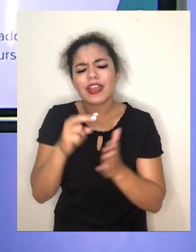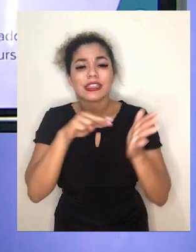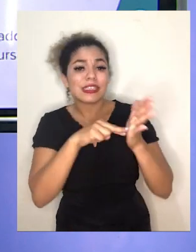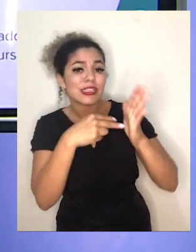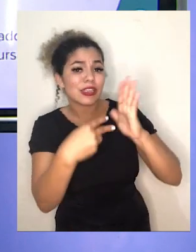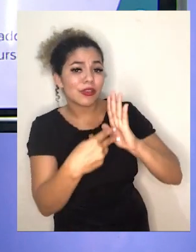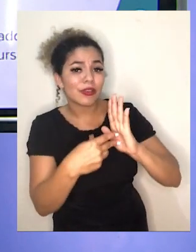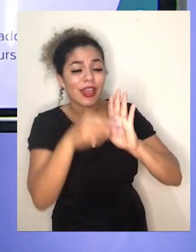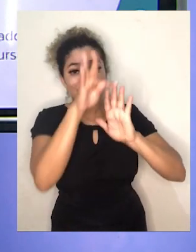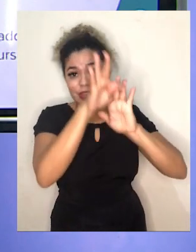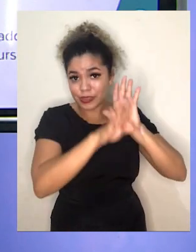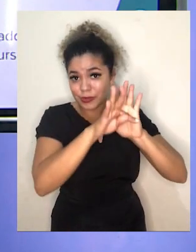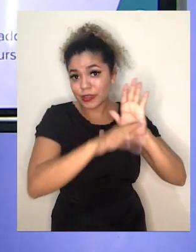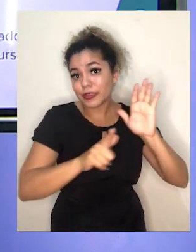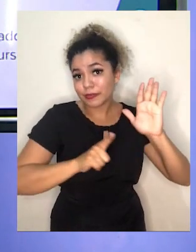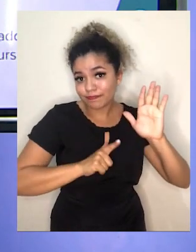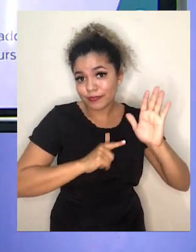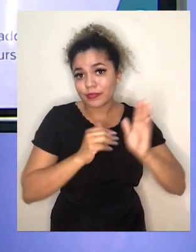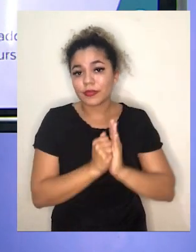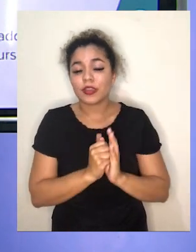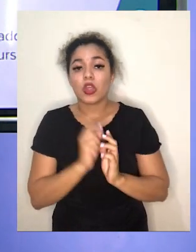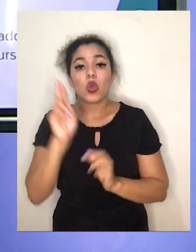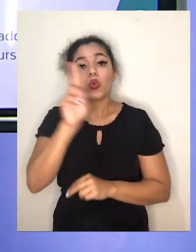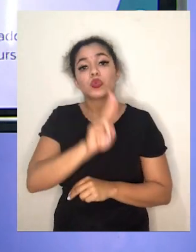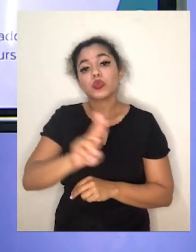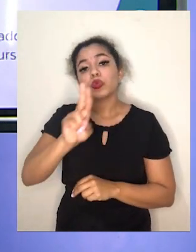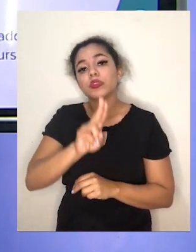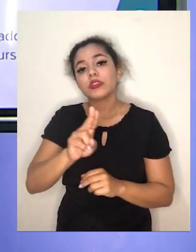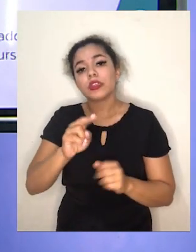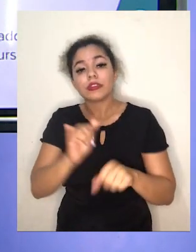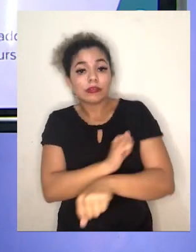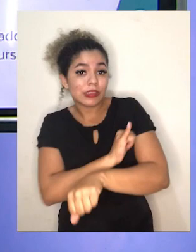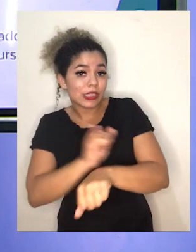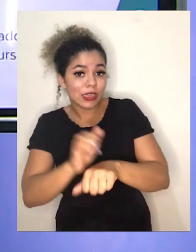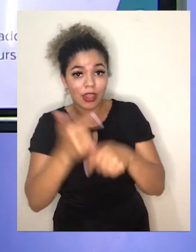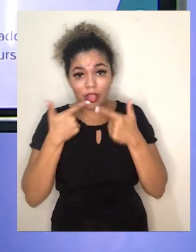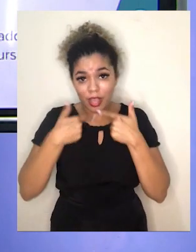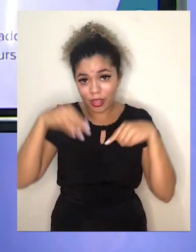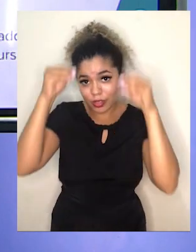significados que os textos possuem através das figuras de linguagem.